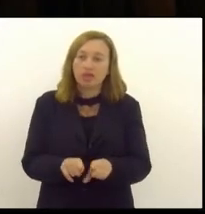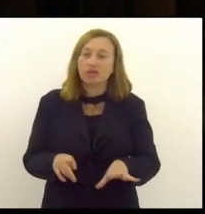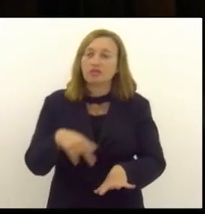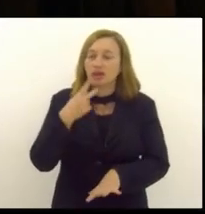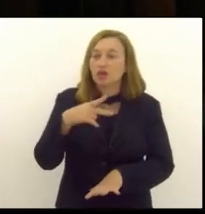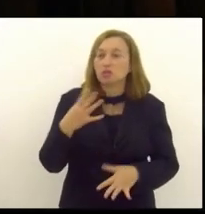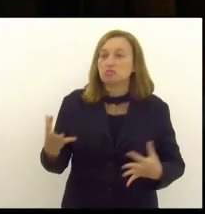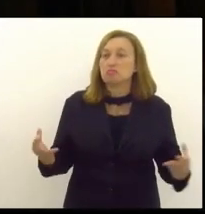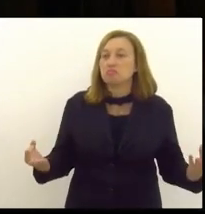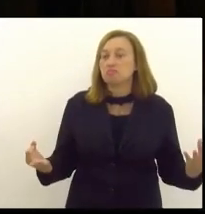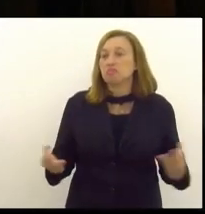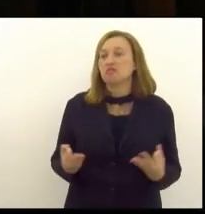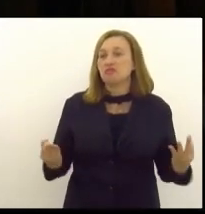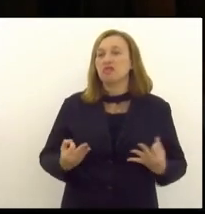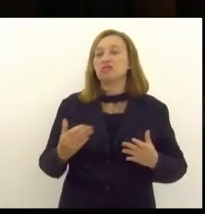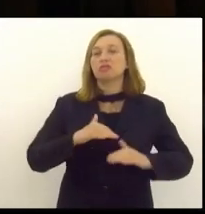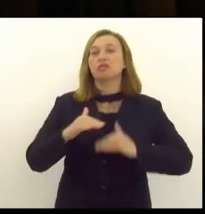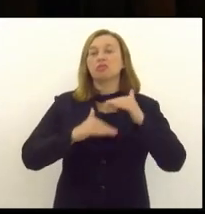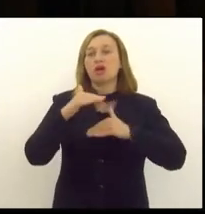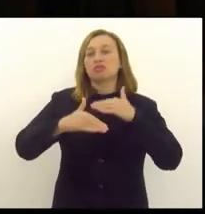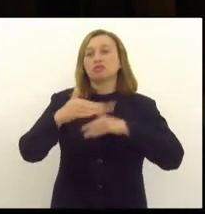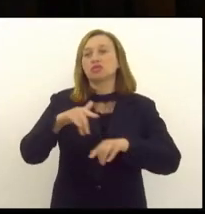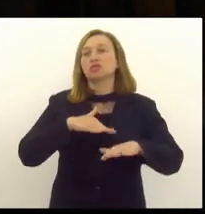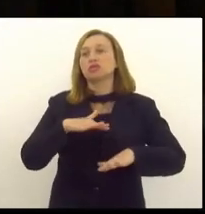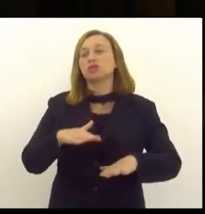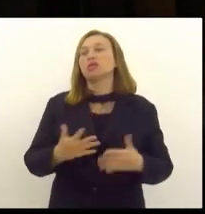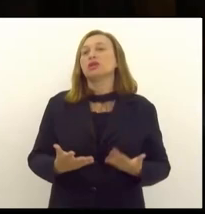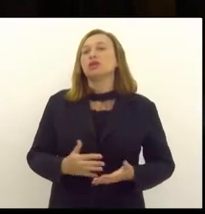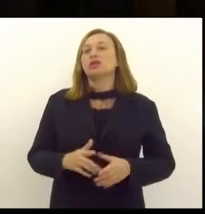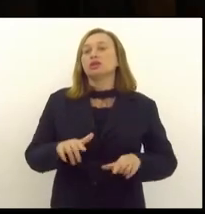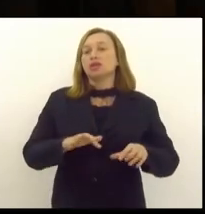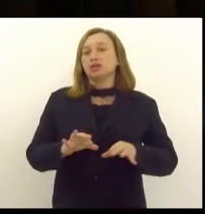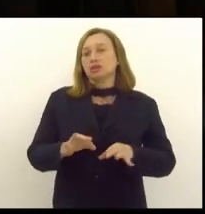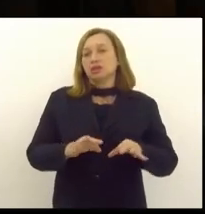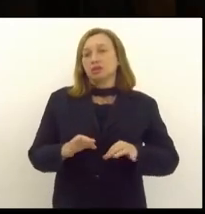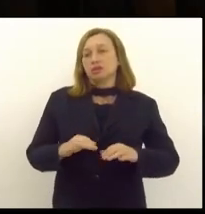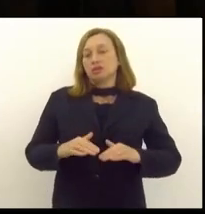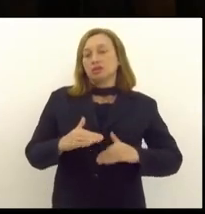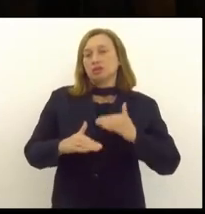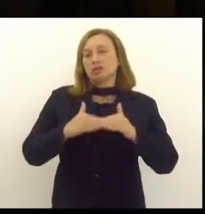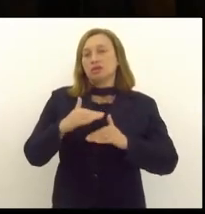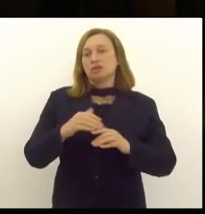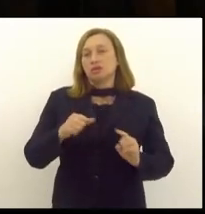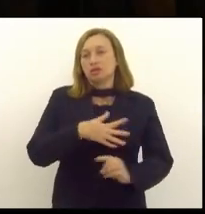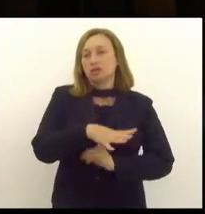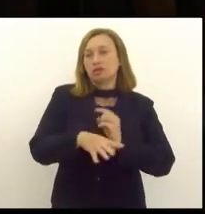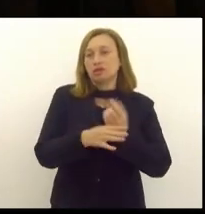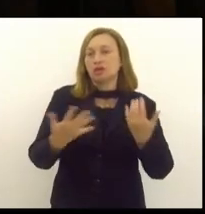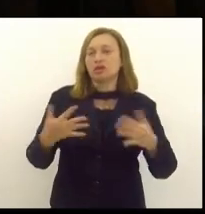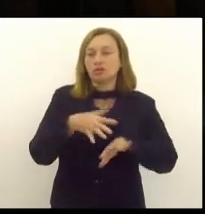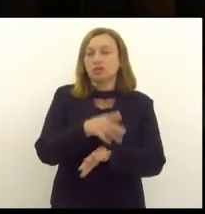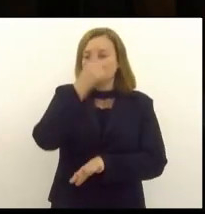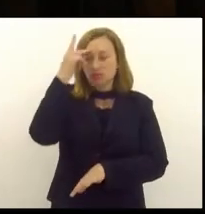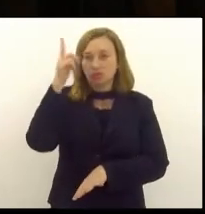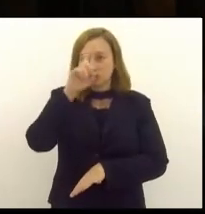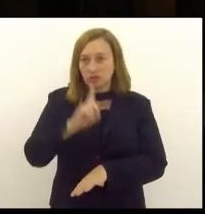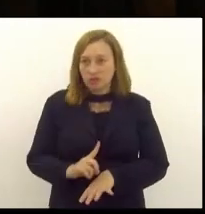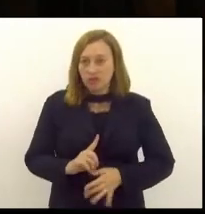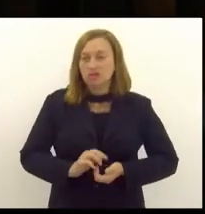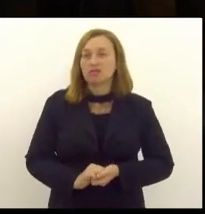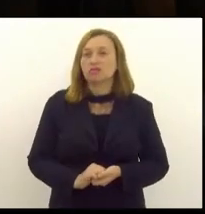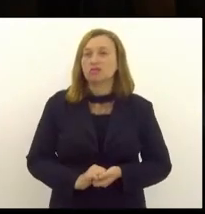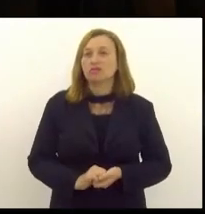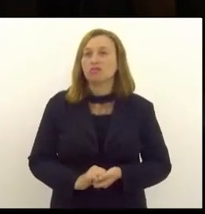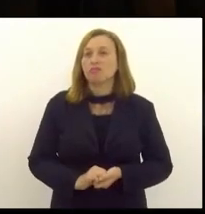belíssimo trabalho que é desenvolvido em prol da sociedade, sobretudo da inclusão das pessoas com deficiência,